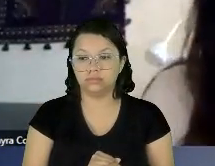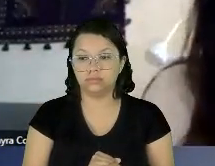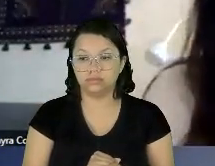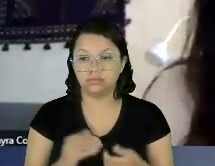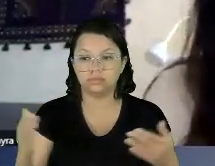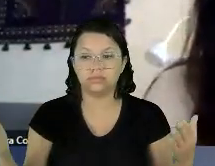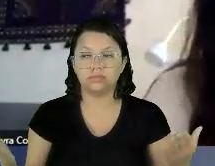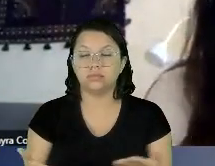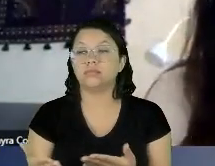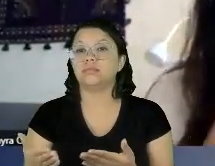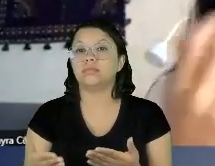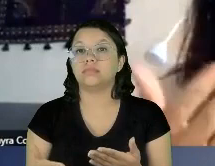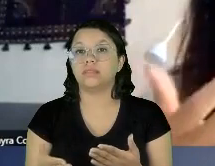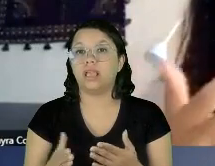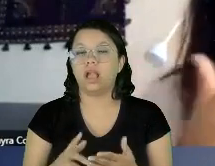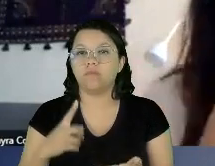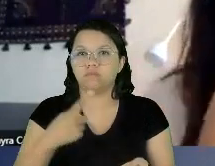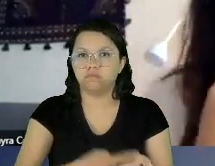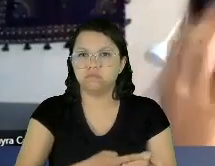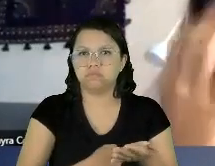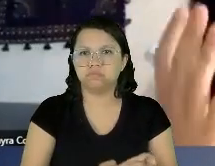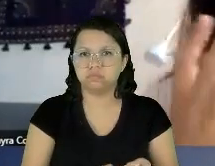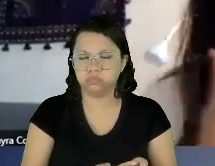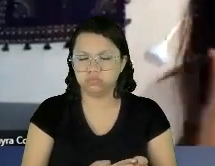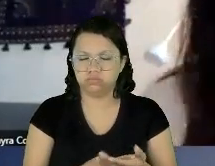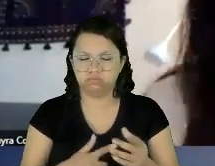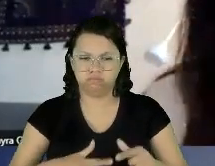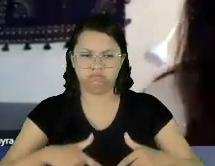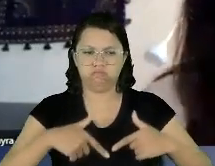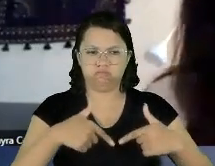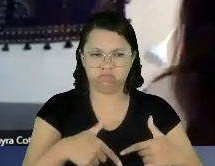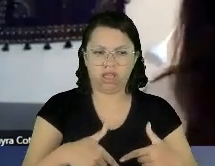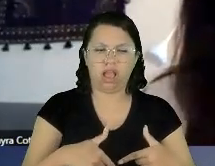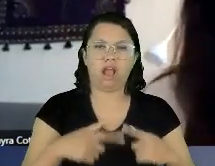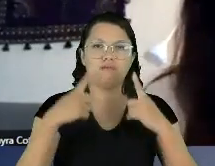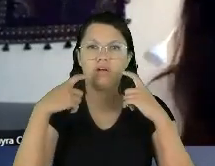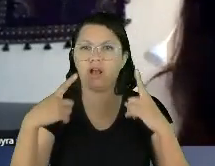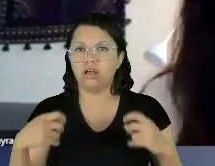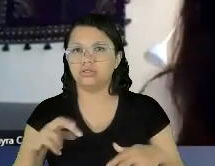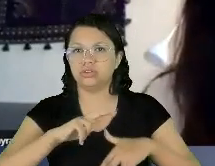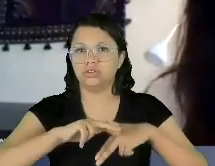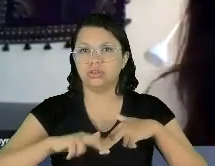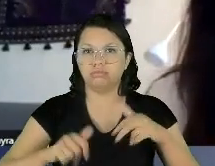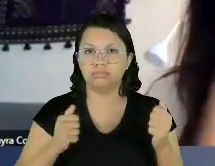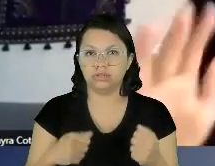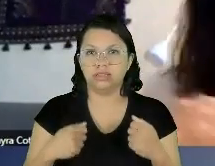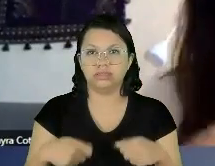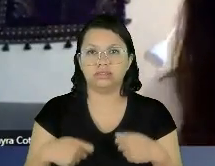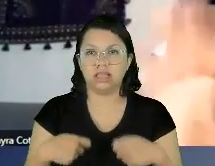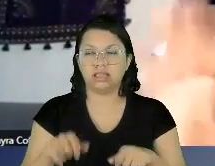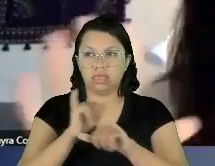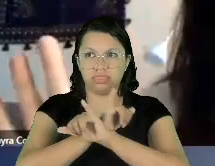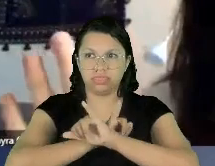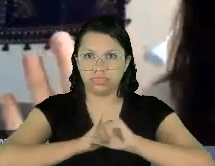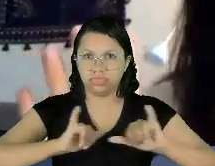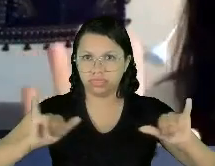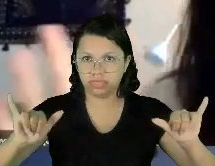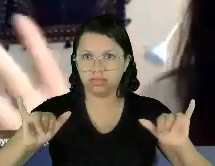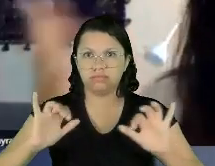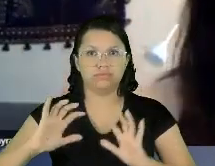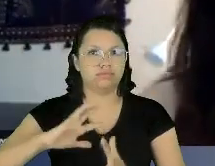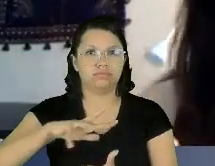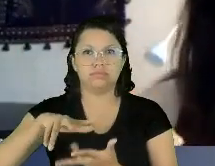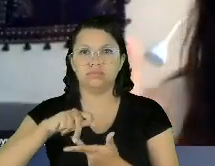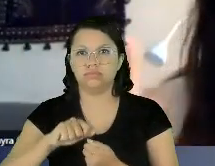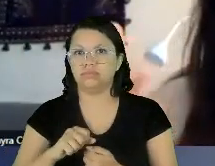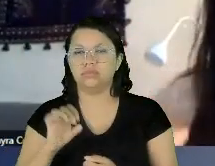né? Esse compromisso em enfrentar a violência de gênero, ele é algo que deve informar todas as ações,